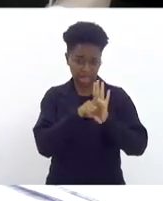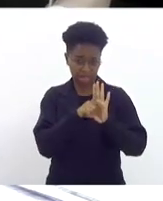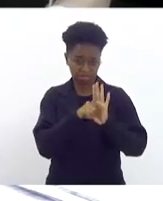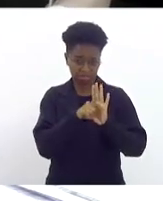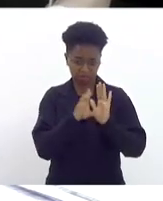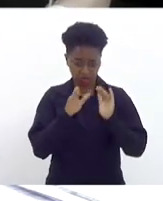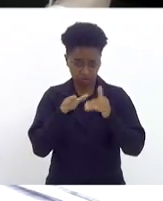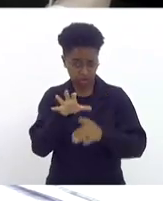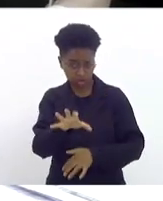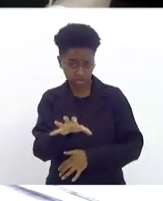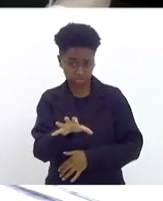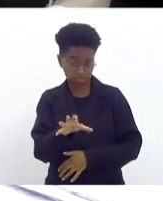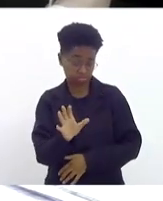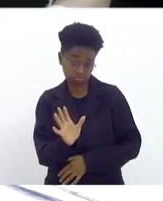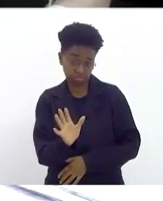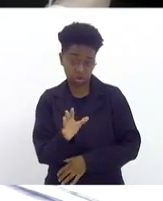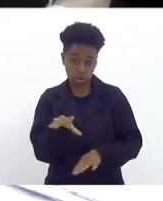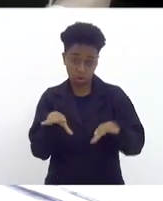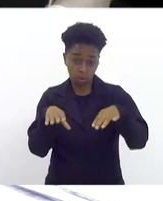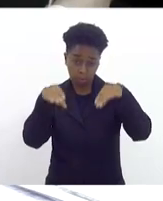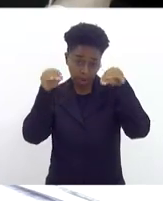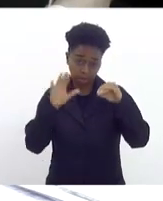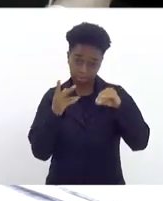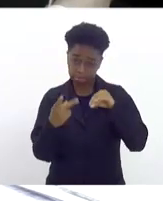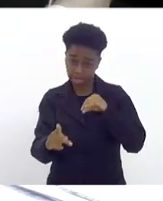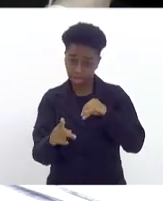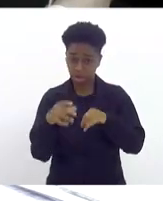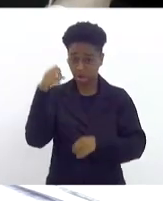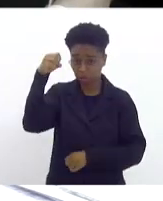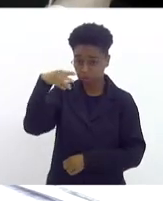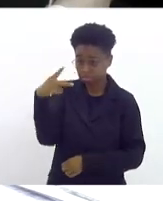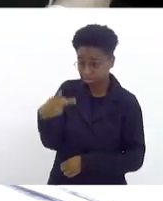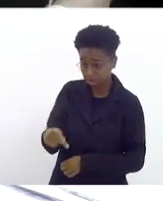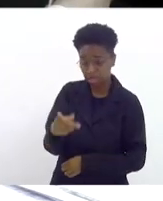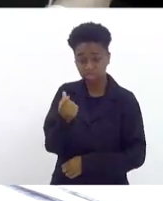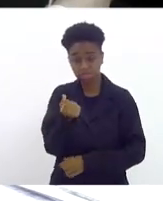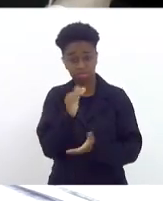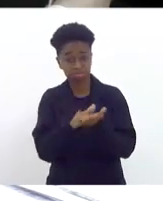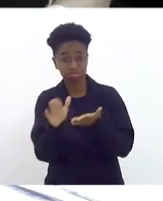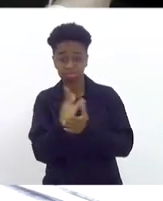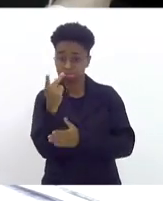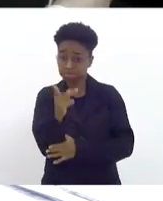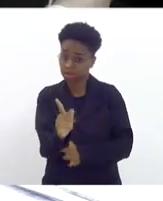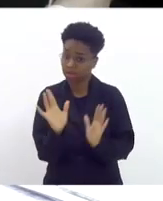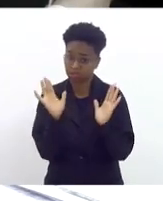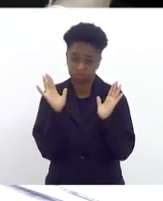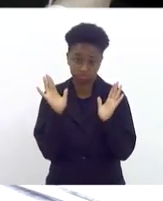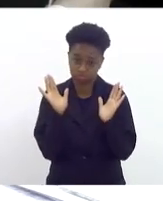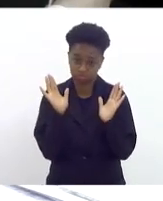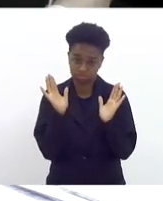isso o prédio dela a iluminação é dela o custo é dela comemorar